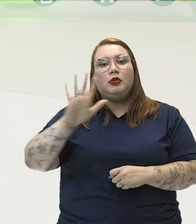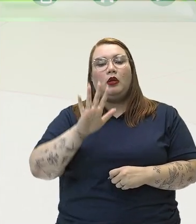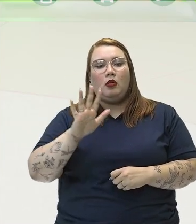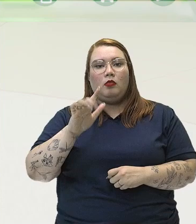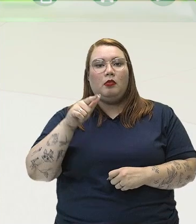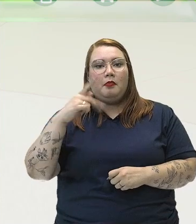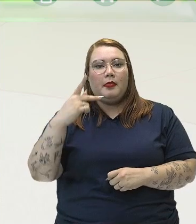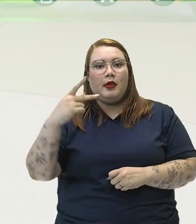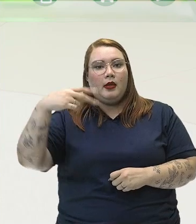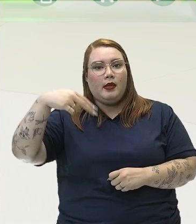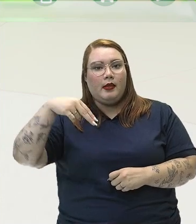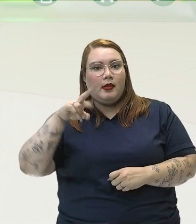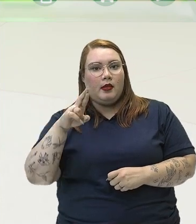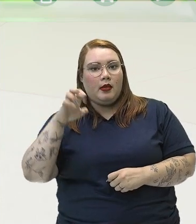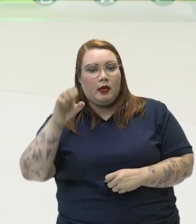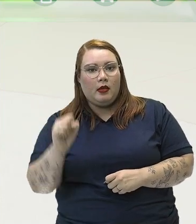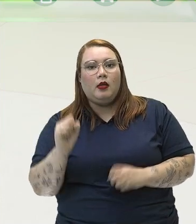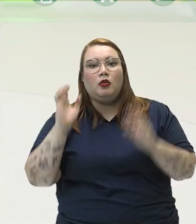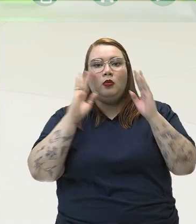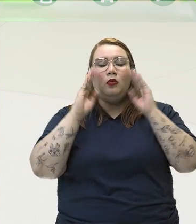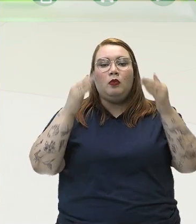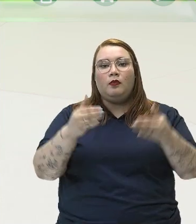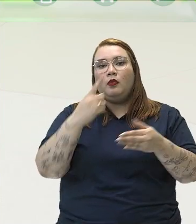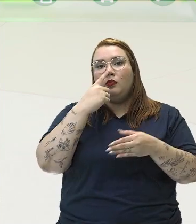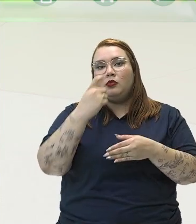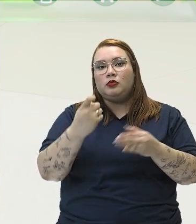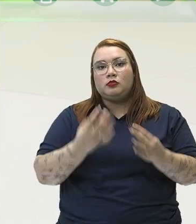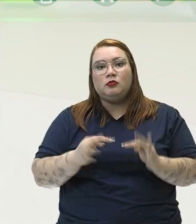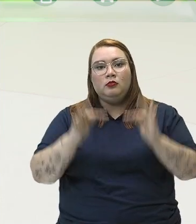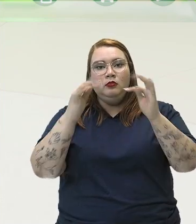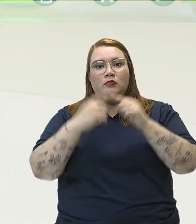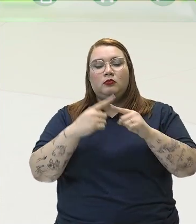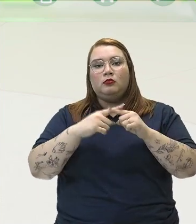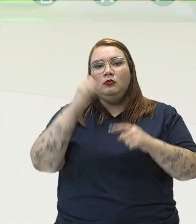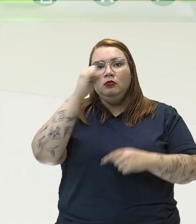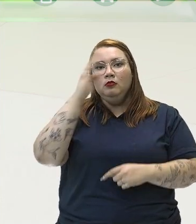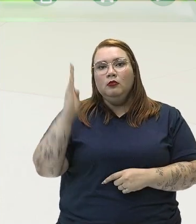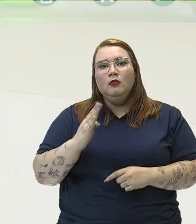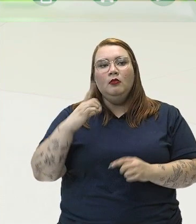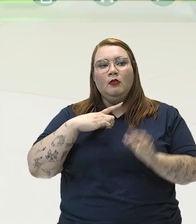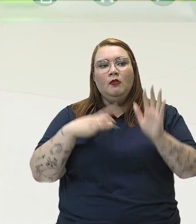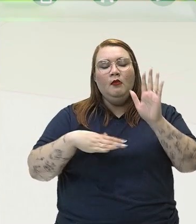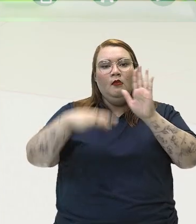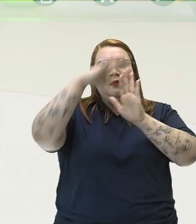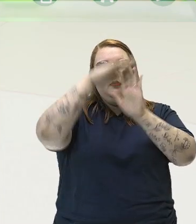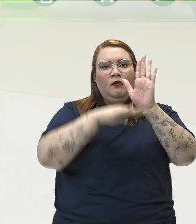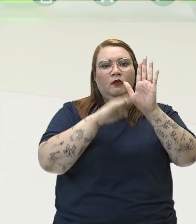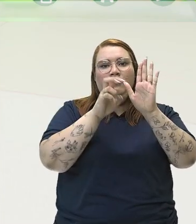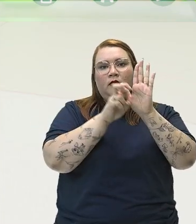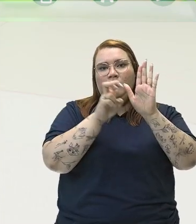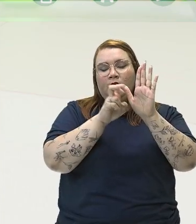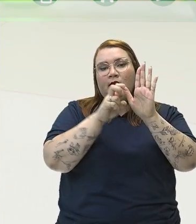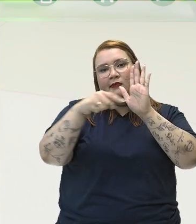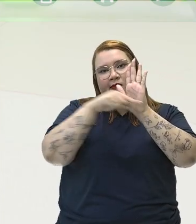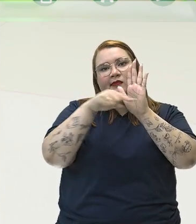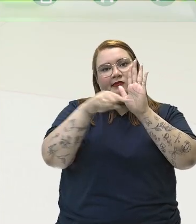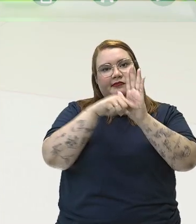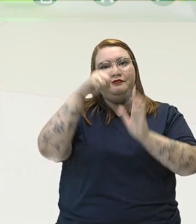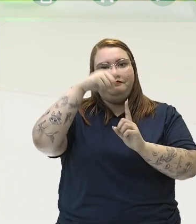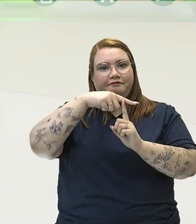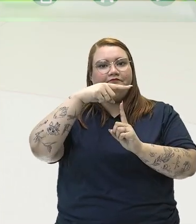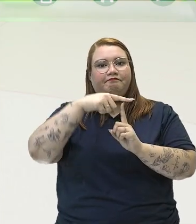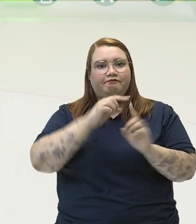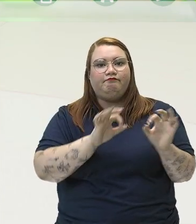dando ênfase ao lixo eletrônico, porque o Brasil aí está em destaque, mas não de forma positiva, né? Ele está